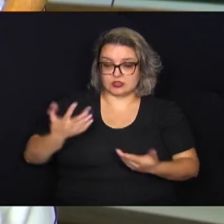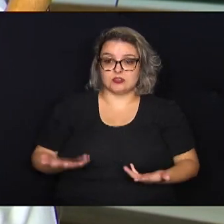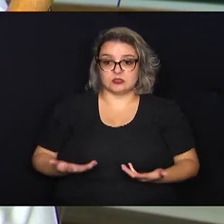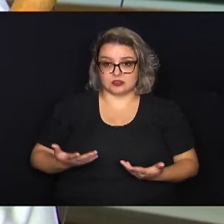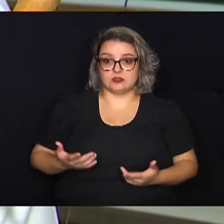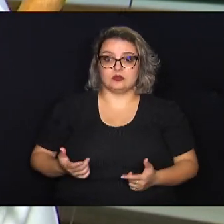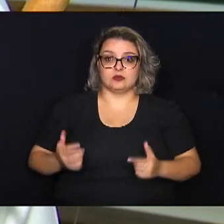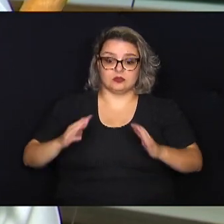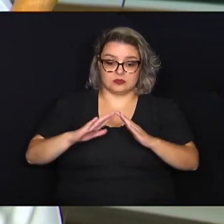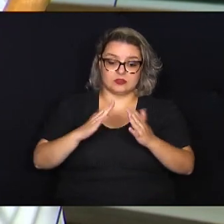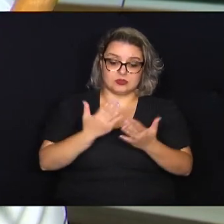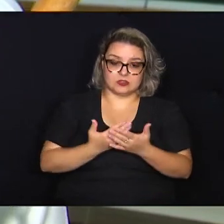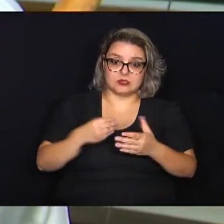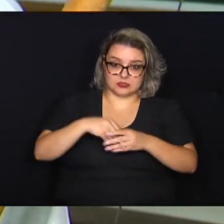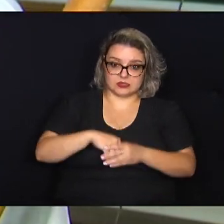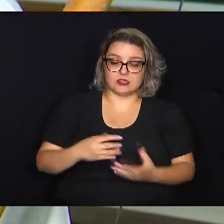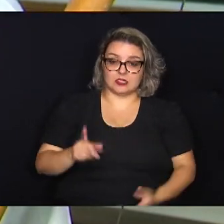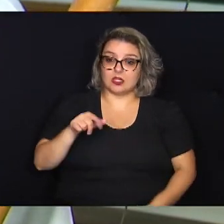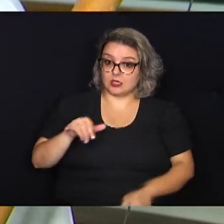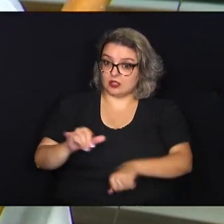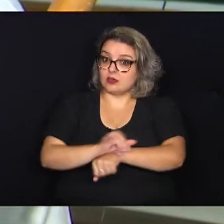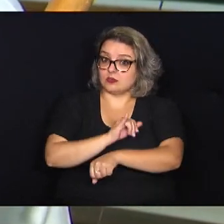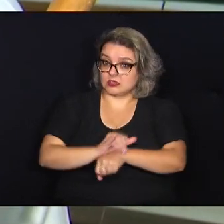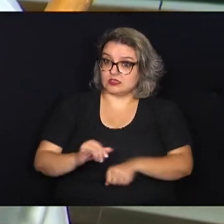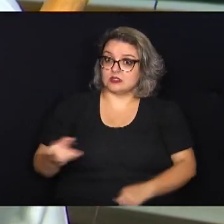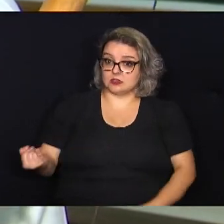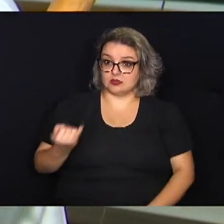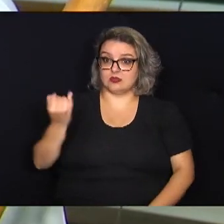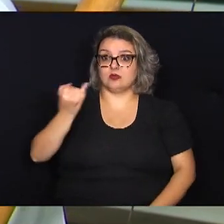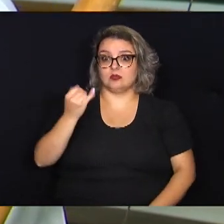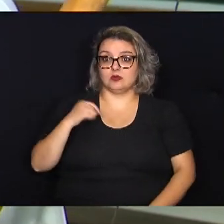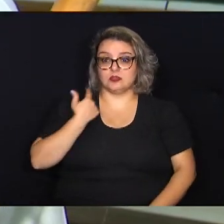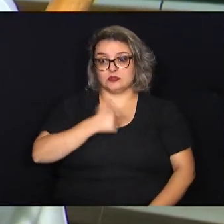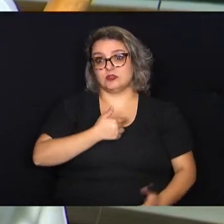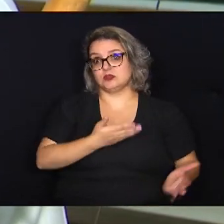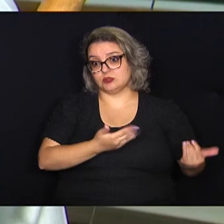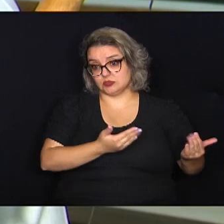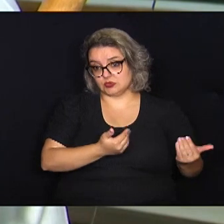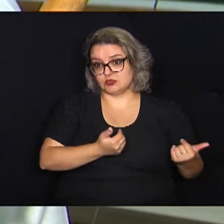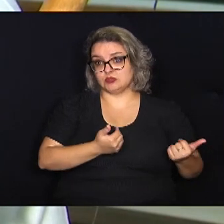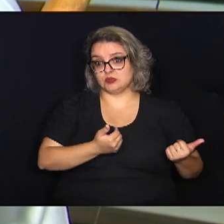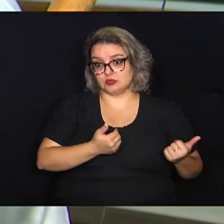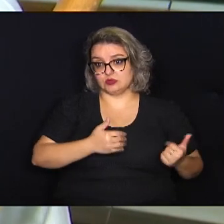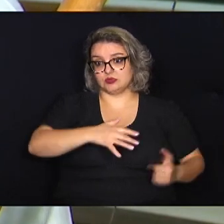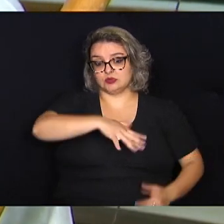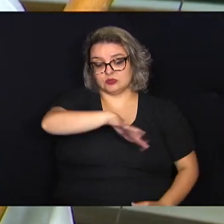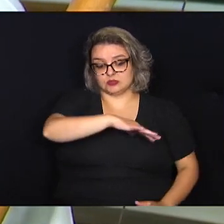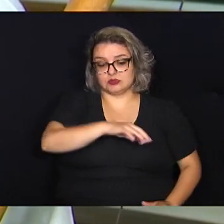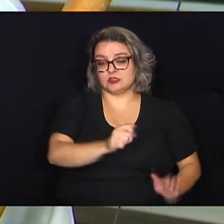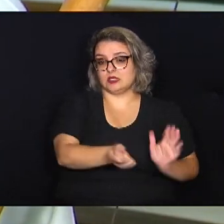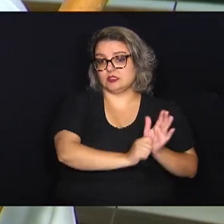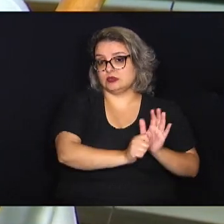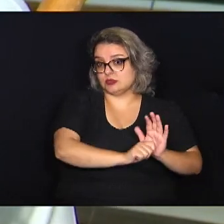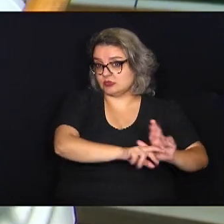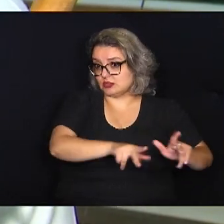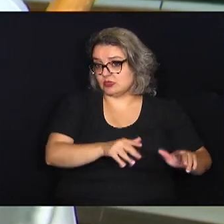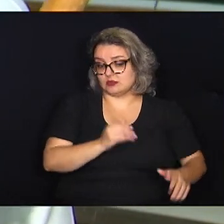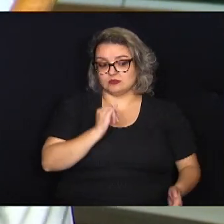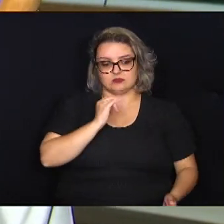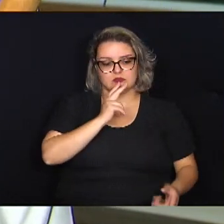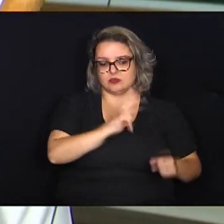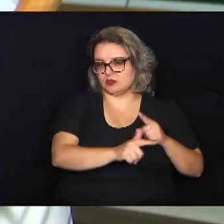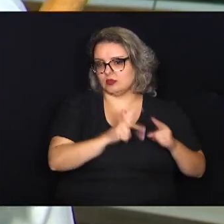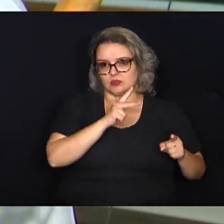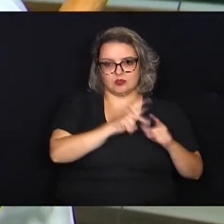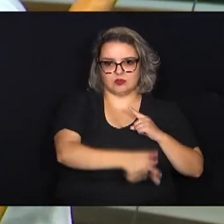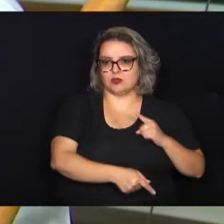né? É uma grande ferramenta para tirar os nossos jovens do mundo das drogas, né? Da vivência que